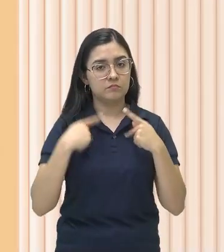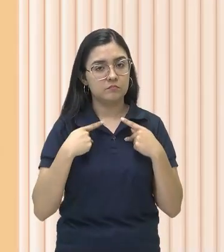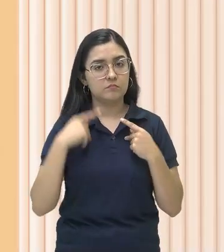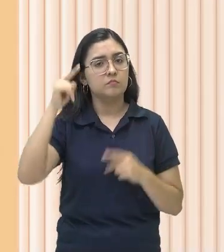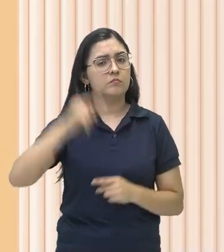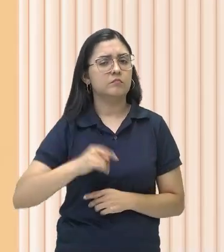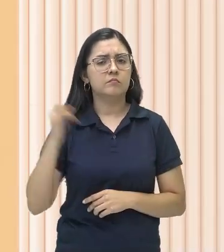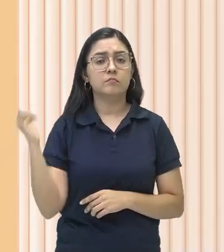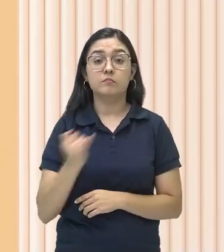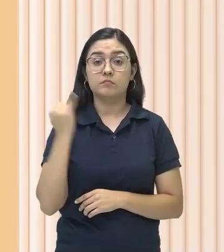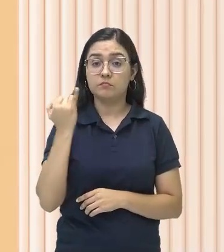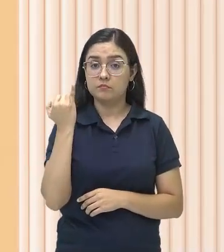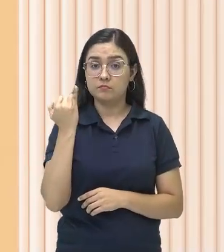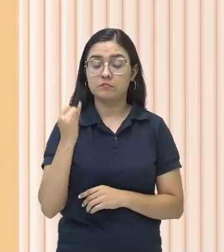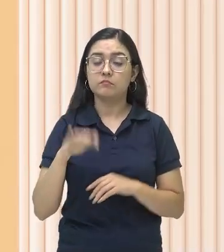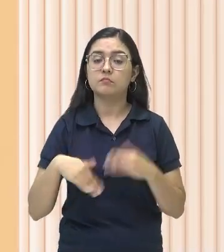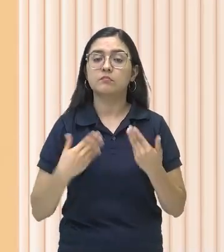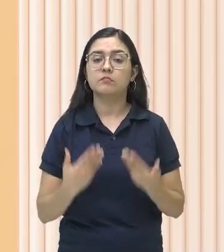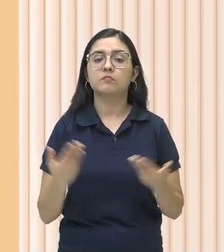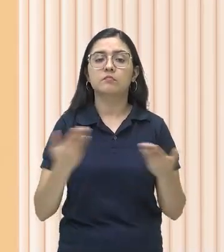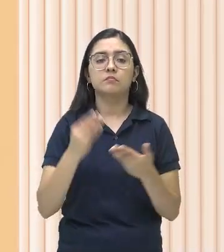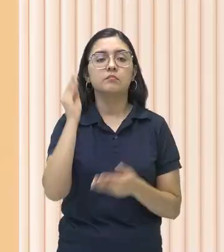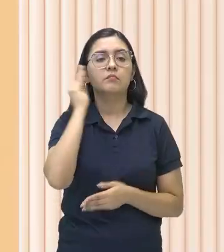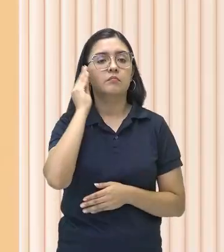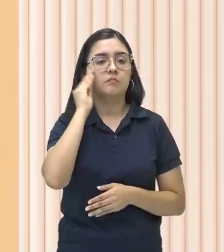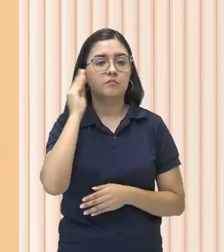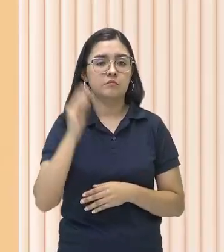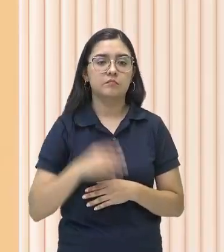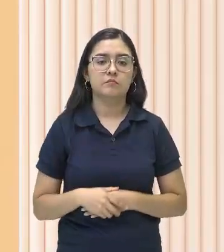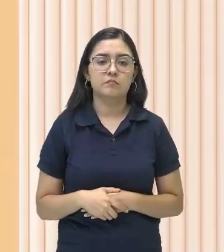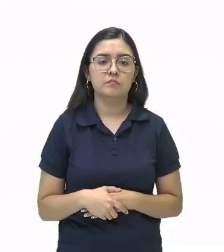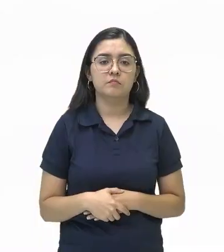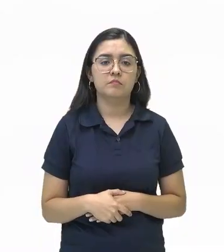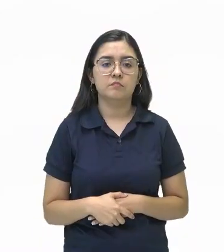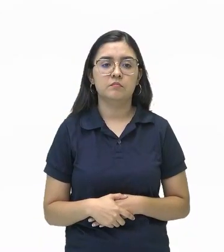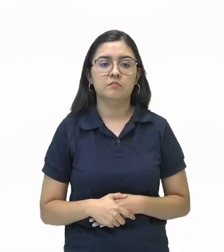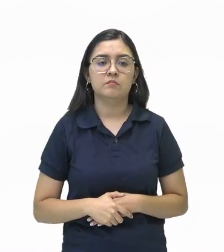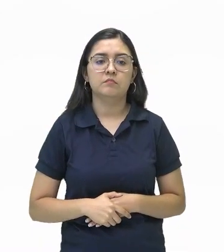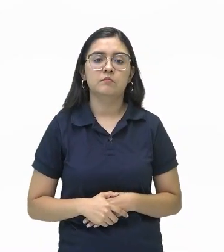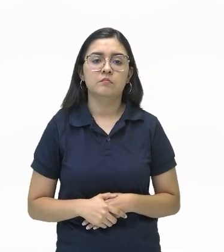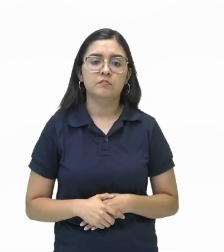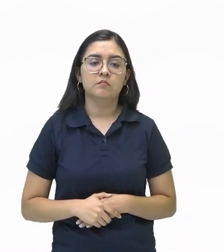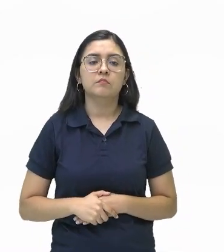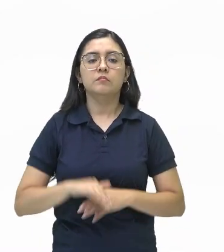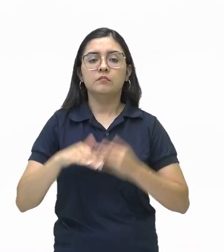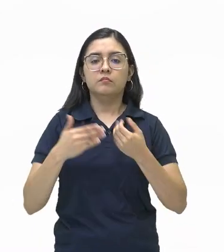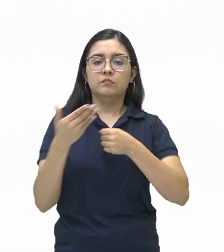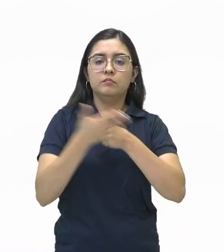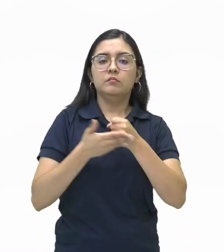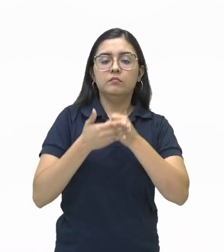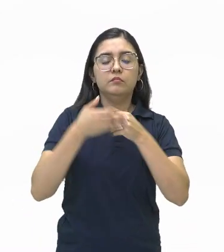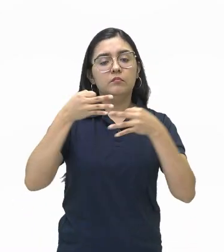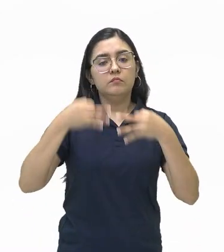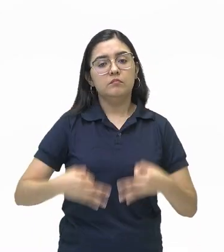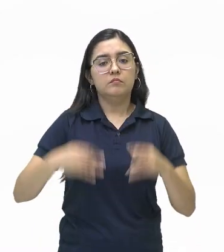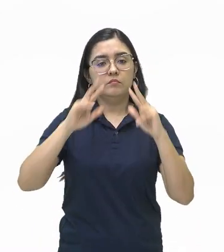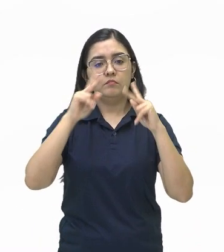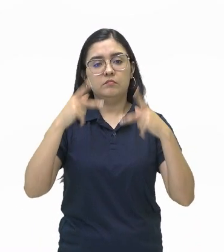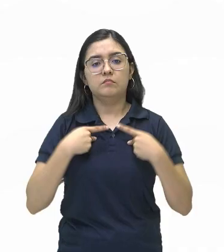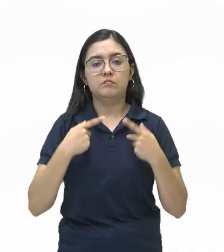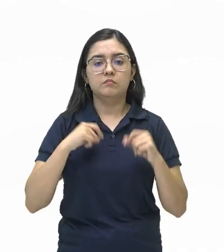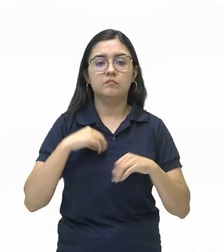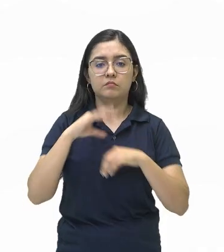algo fundamental. Quer ver? Nós vamos ver. Vamos lá, olha só. O princípio da dignidade humana na